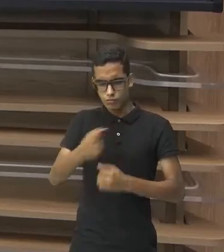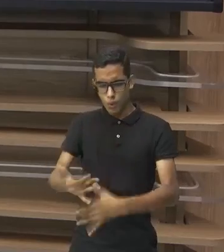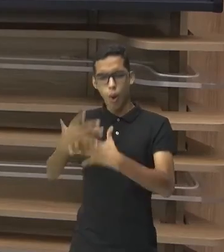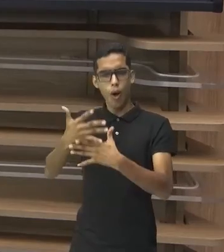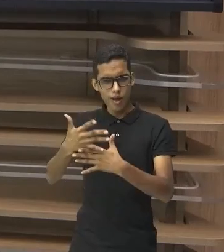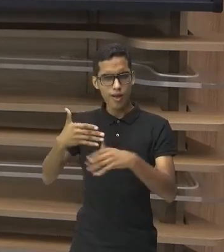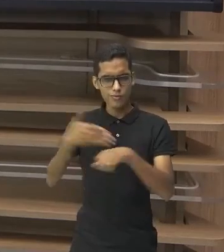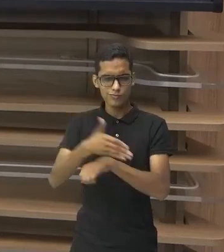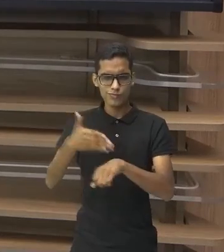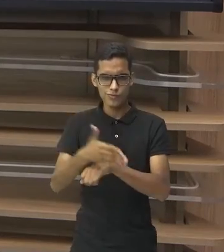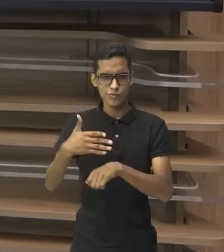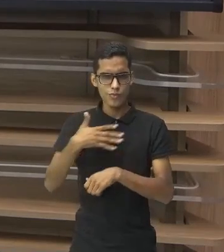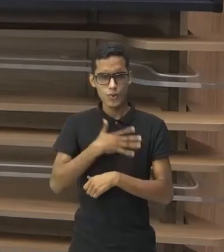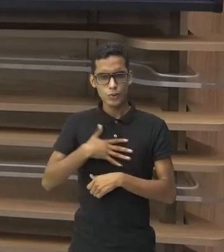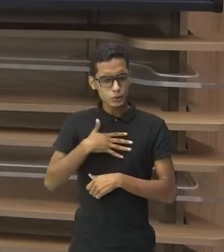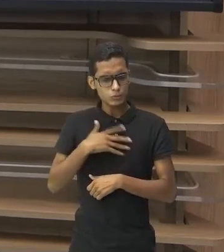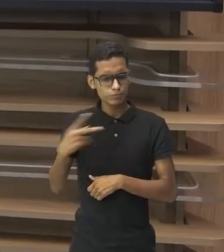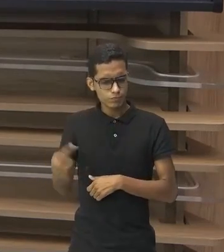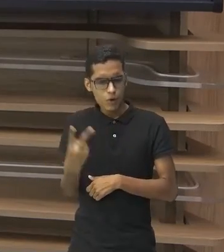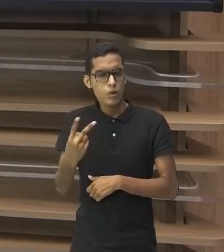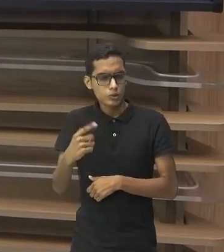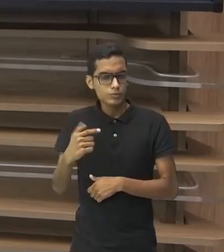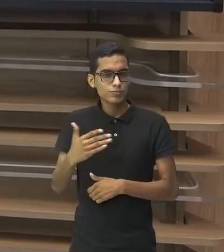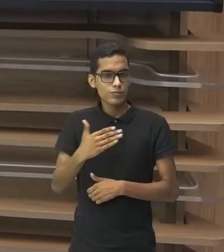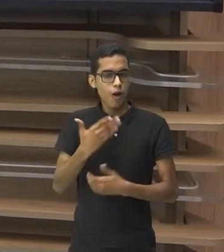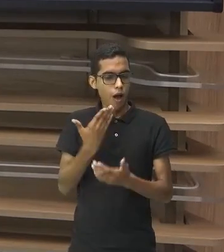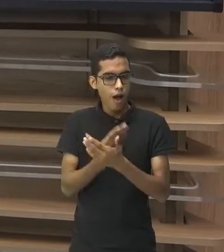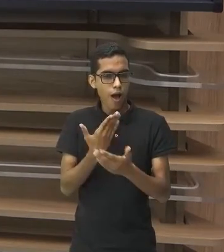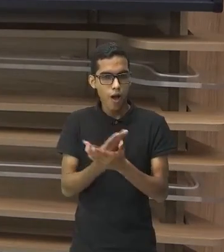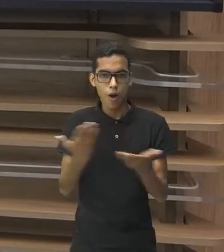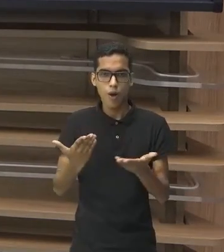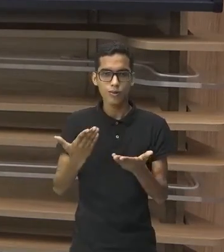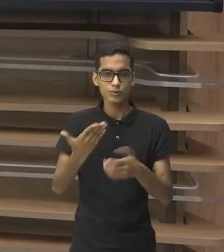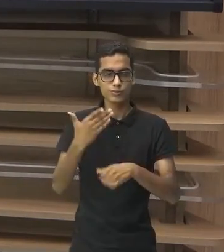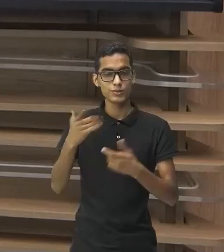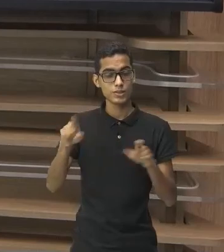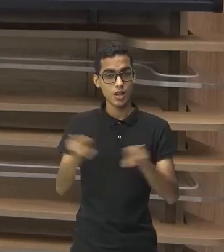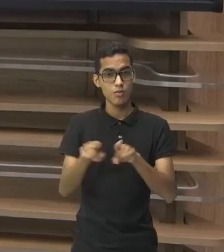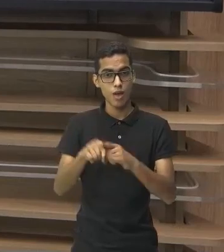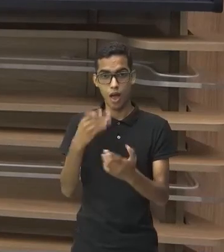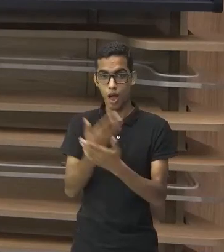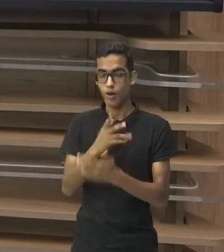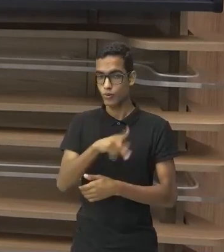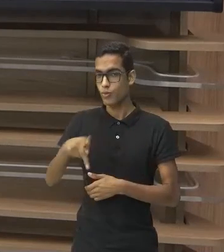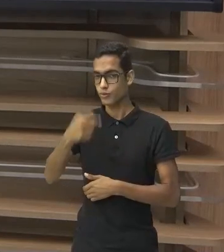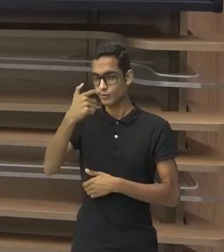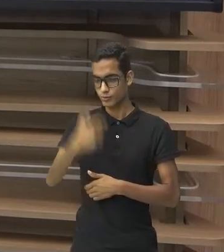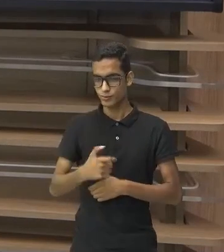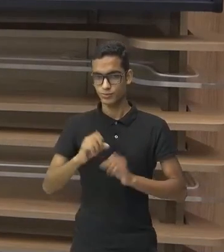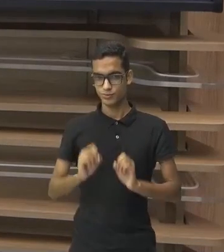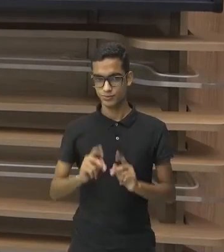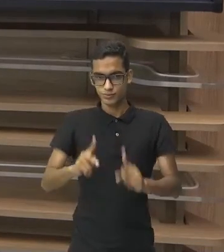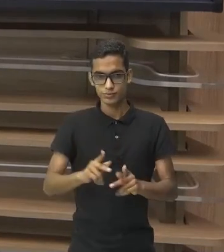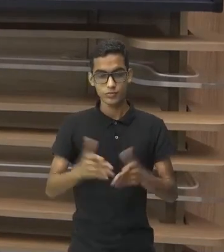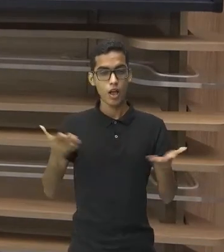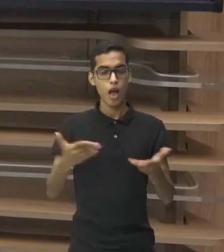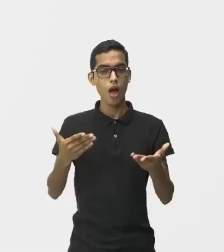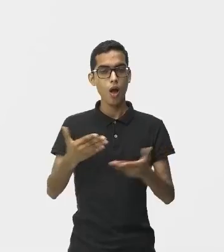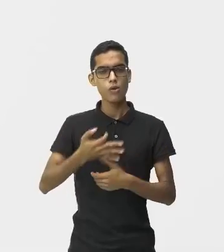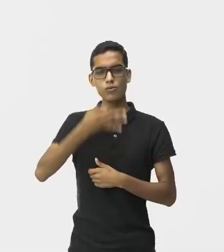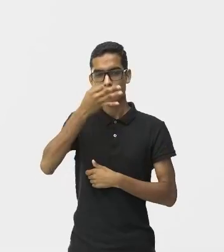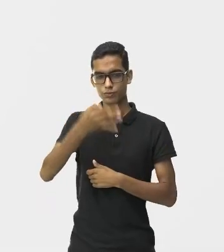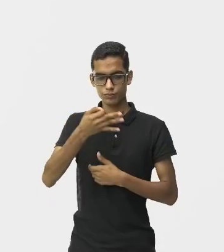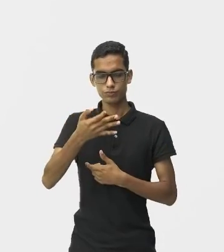vocês engrandece e enriquece muito a prática do professor aqui, tá, gente? Vamos agora à resposta. Vamos fazer o comentário, ver se